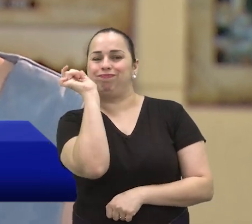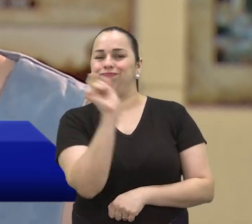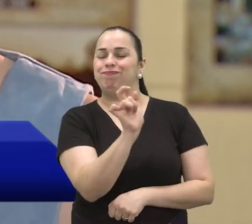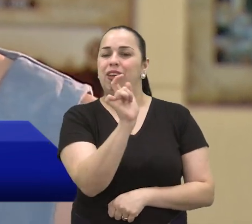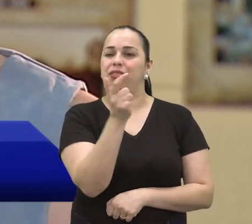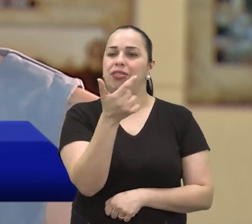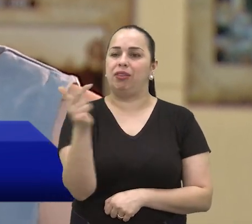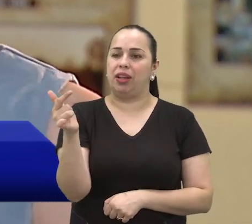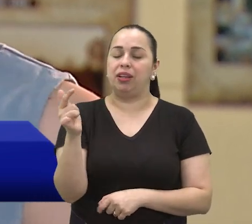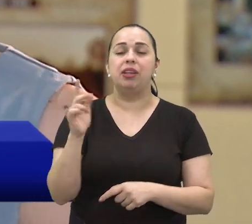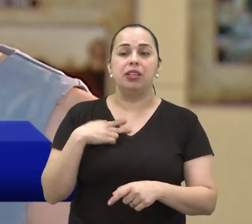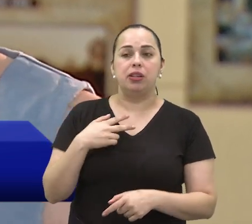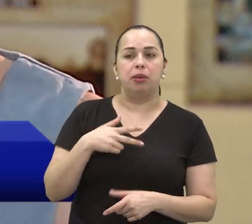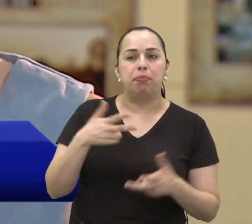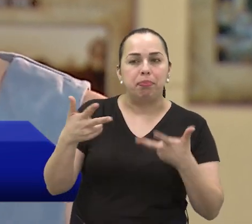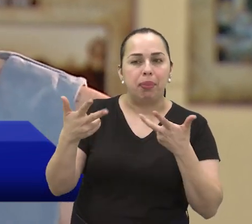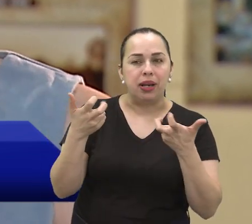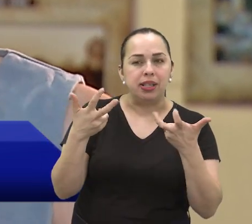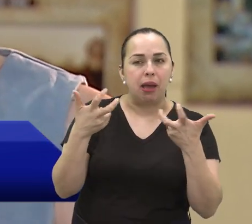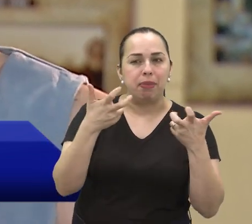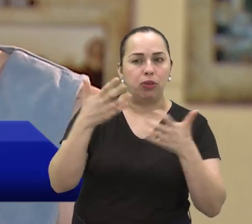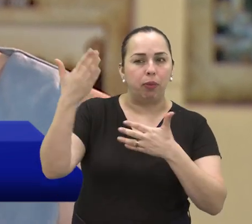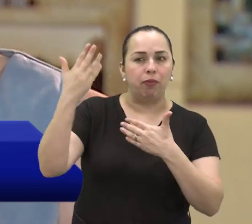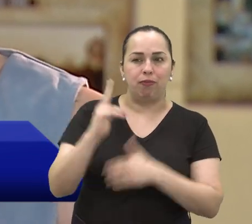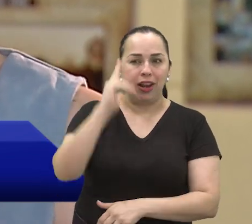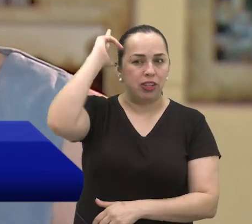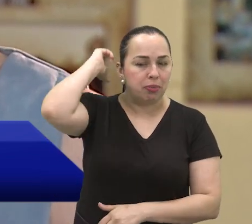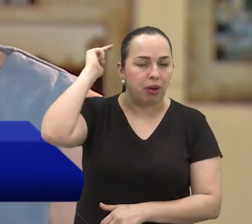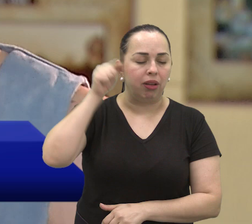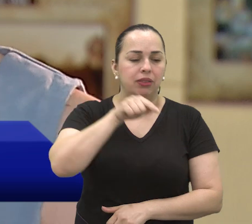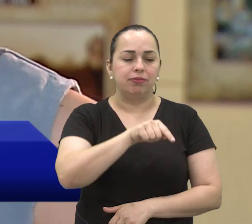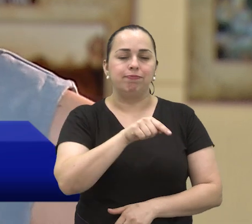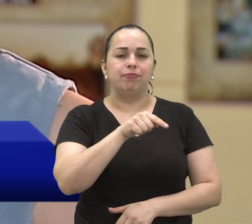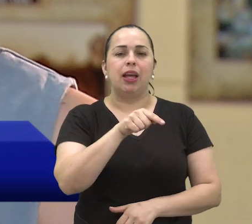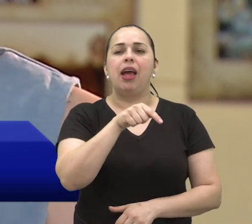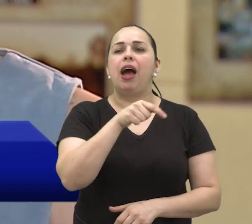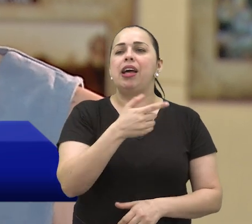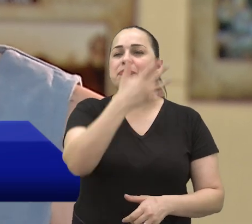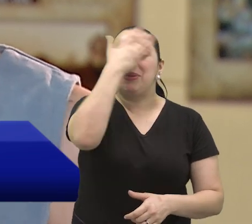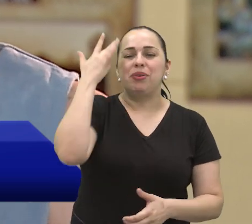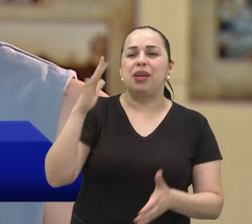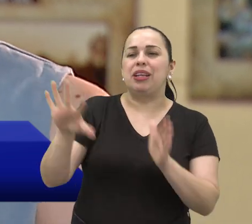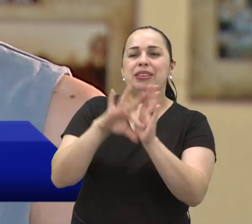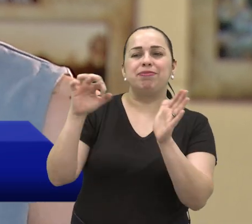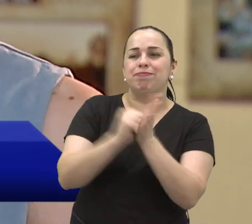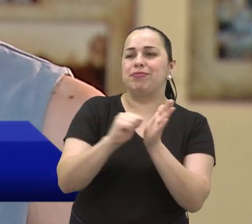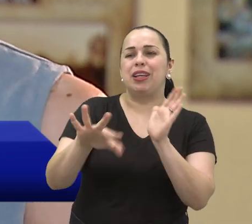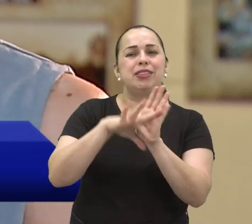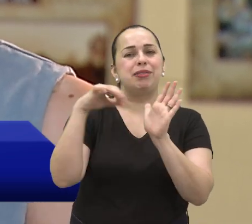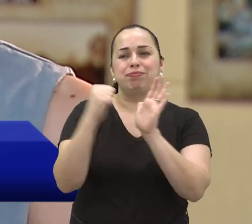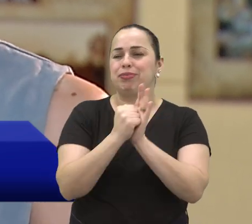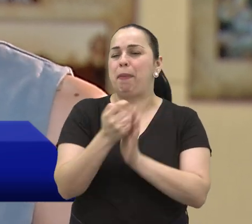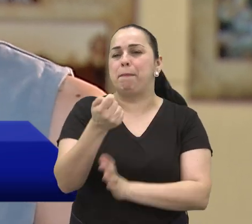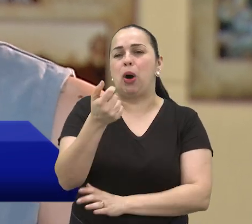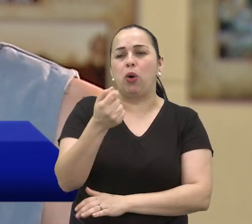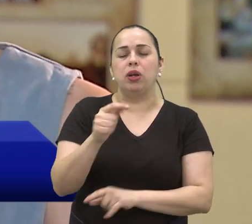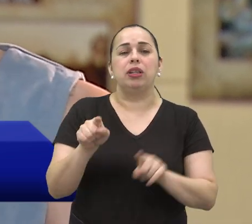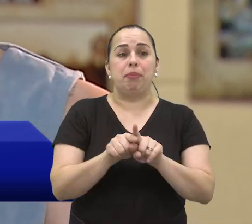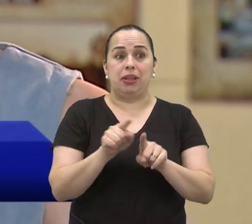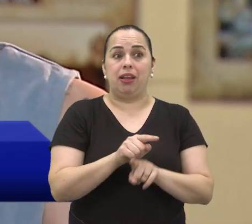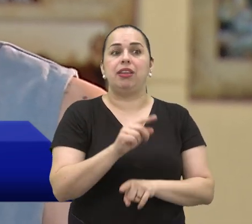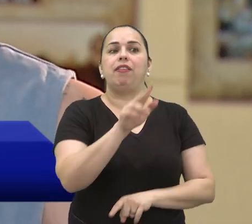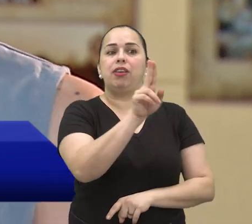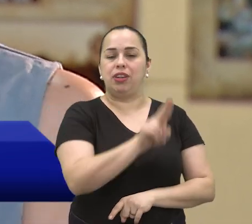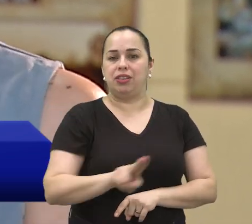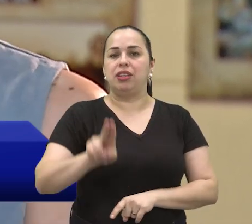isso pela concorrência nos vestibulares, que ela é muito baixa. Se a gente for pensar até nos cursos em faculdades particulares, eles